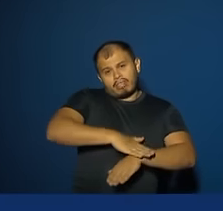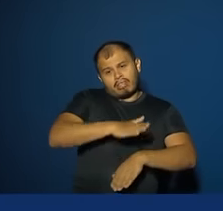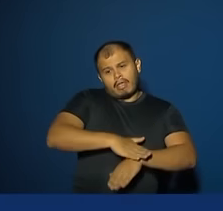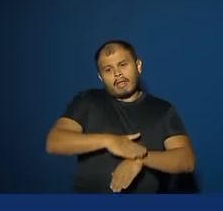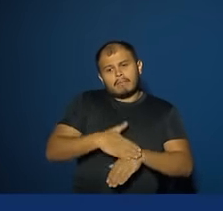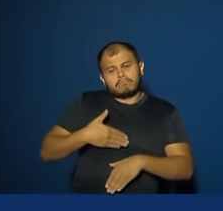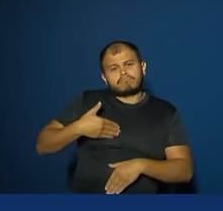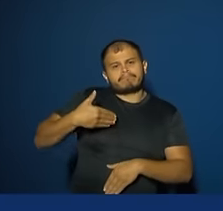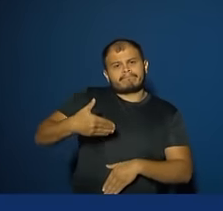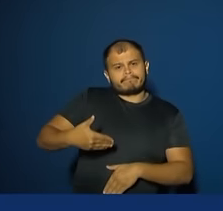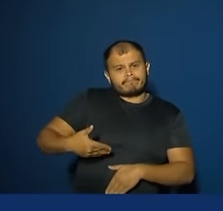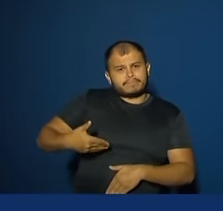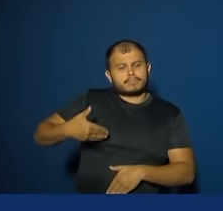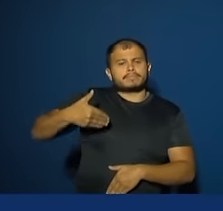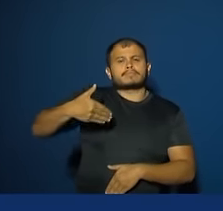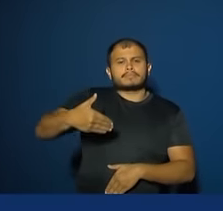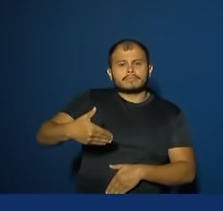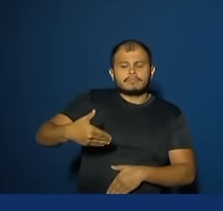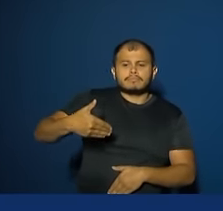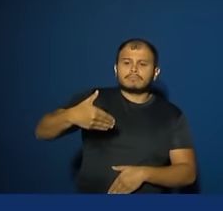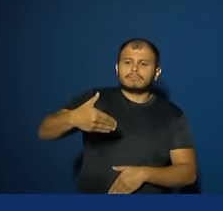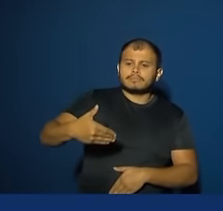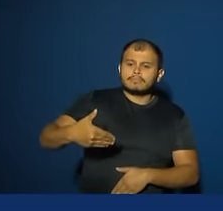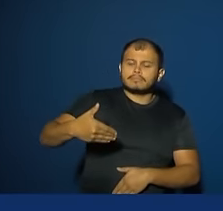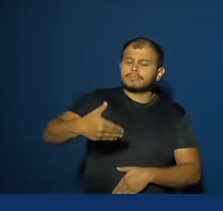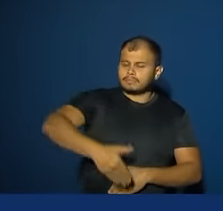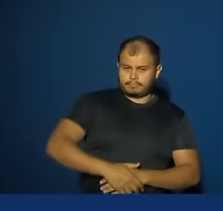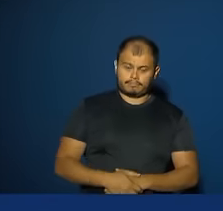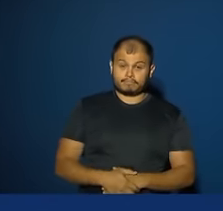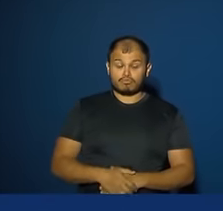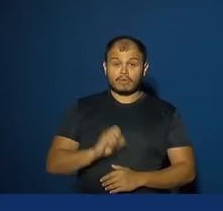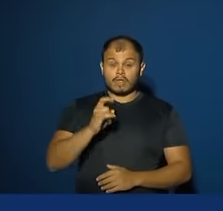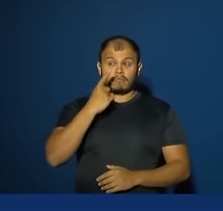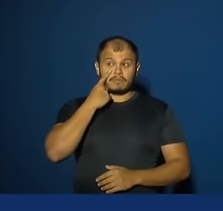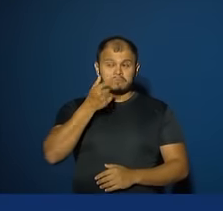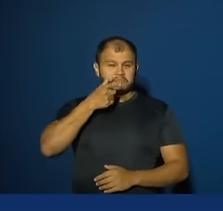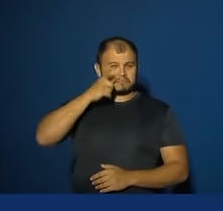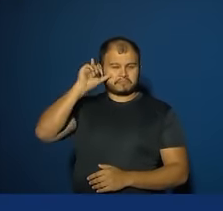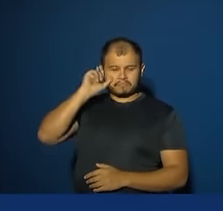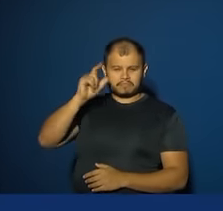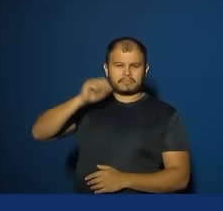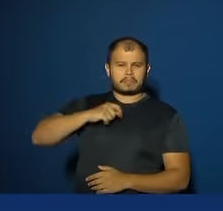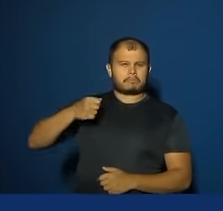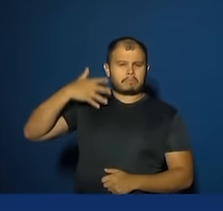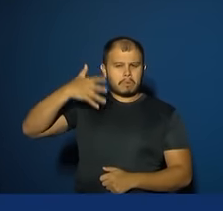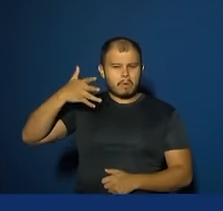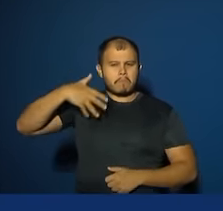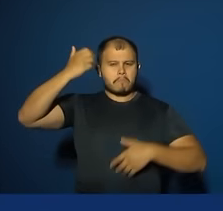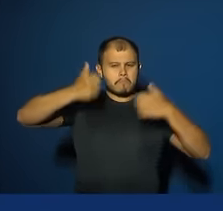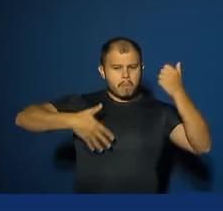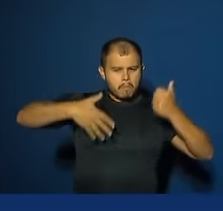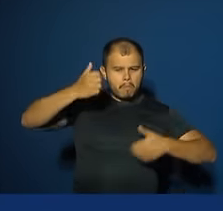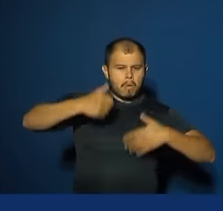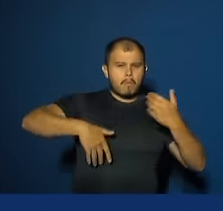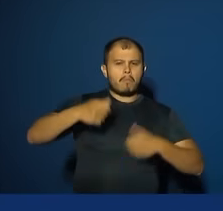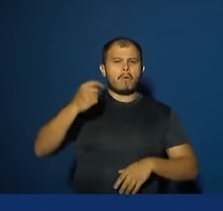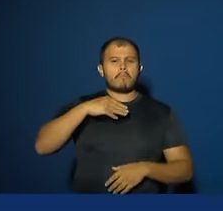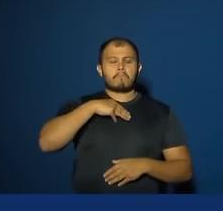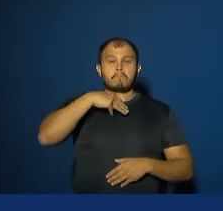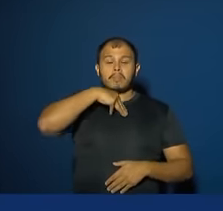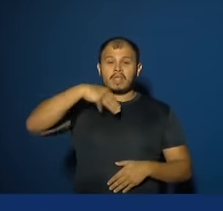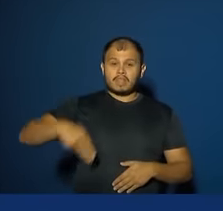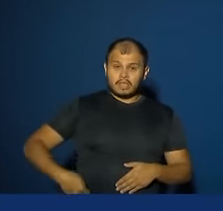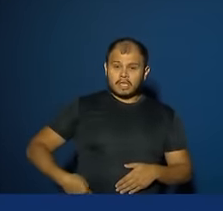e e na verdade quando eu vejo ontem o painel do do Ministro da Fazenda e o presidente do Banco Central